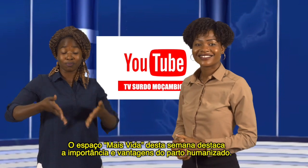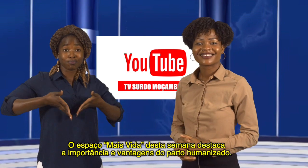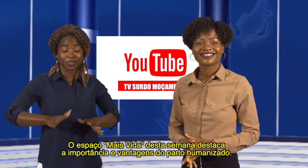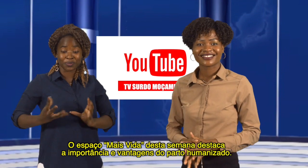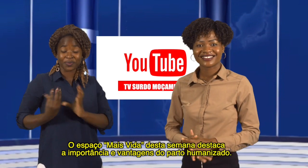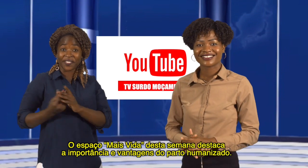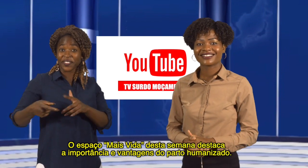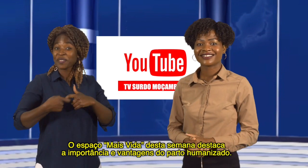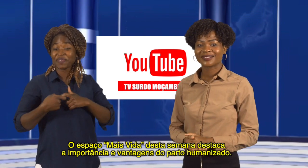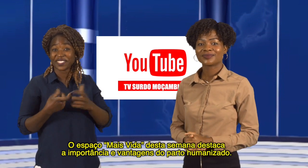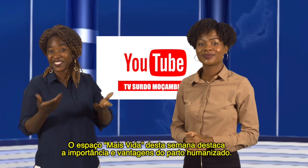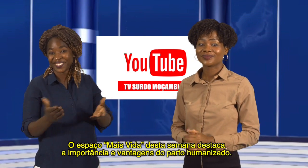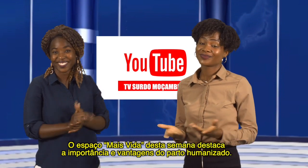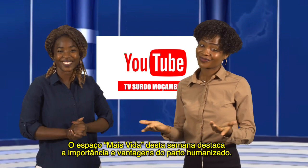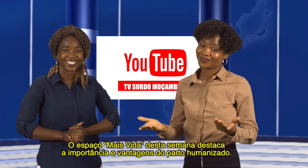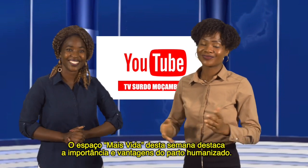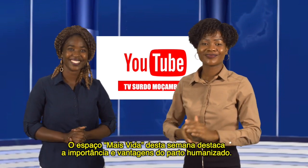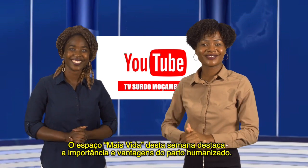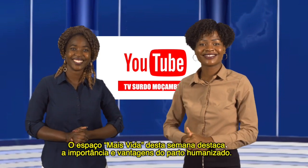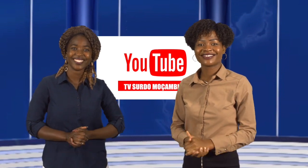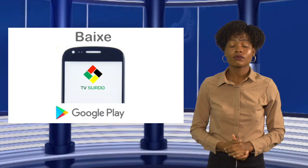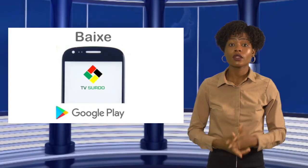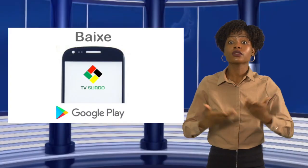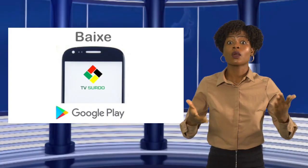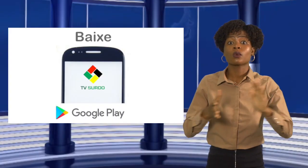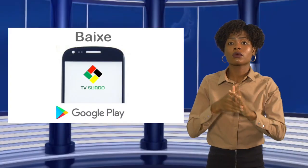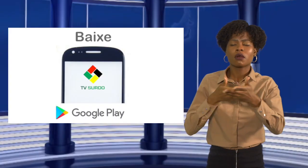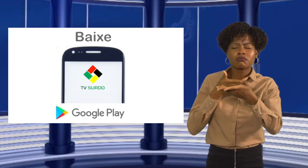destaca a importância e vantagens do parto humanizado.